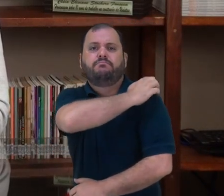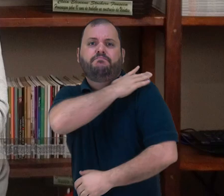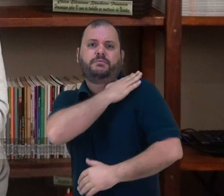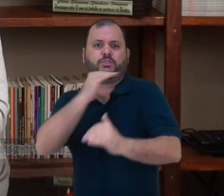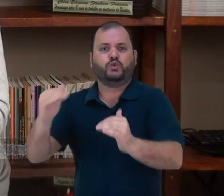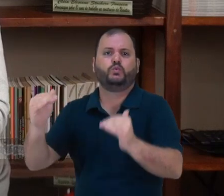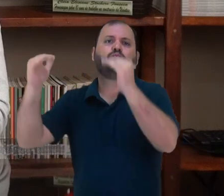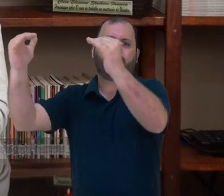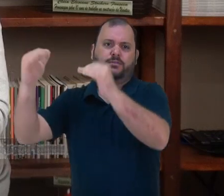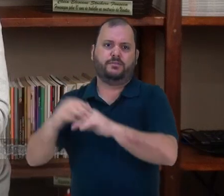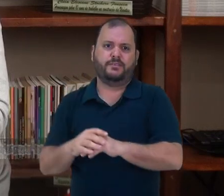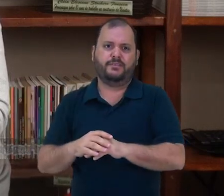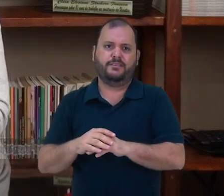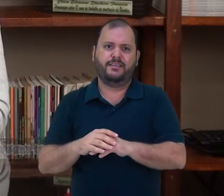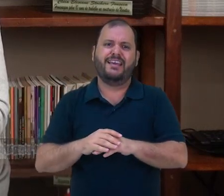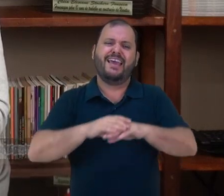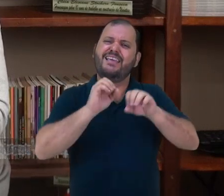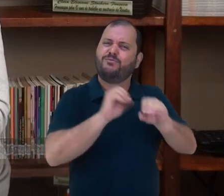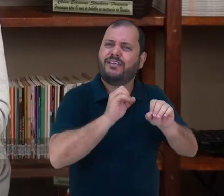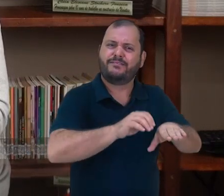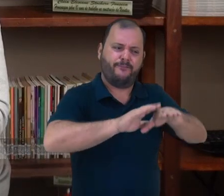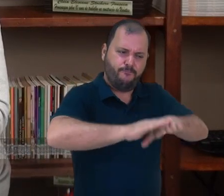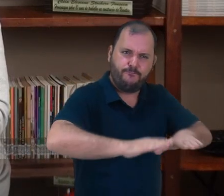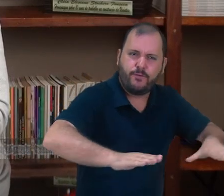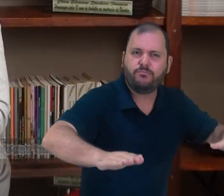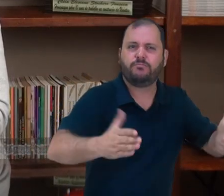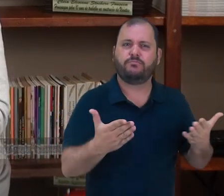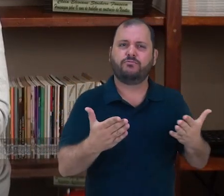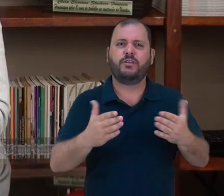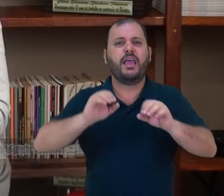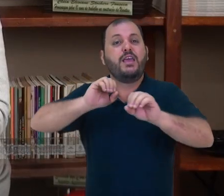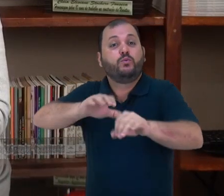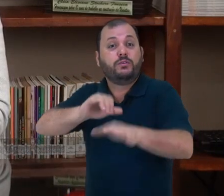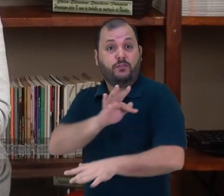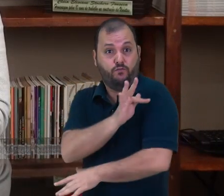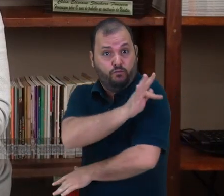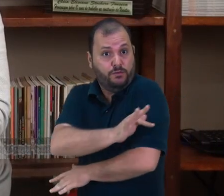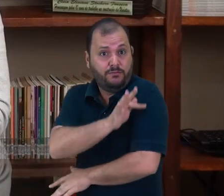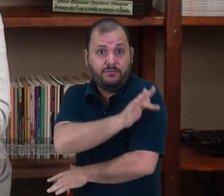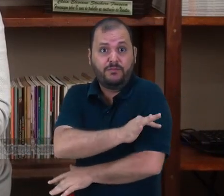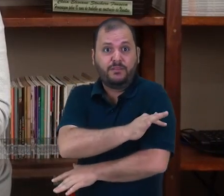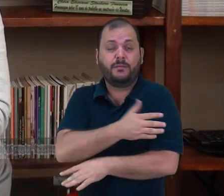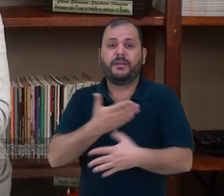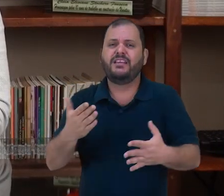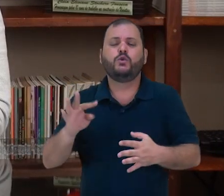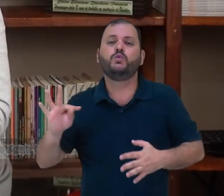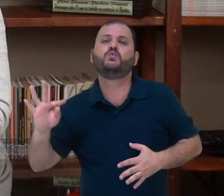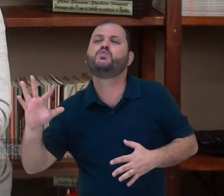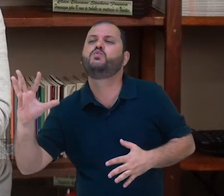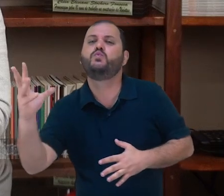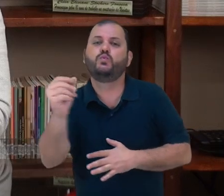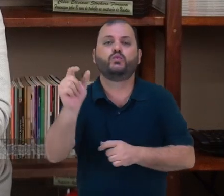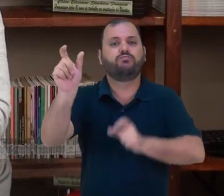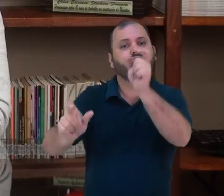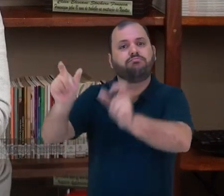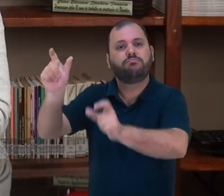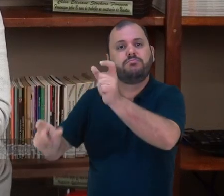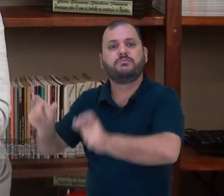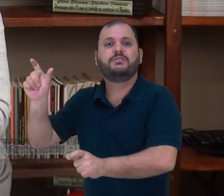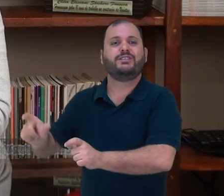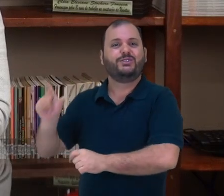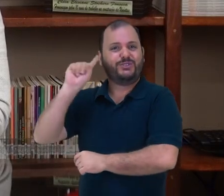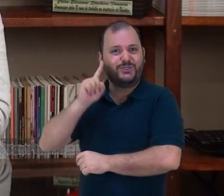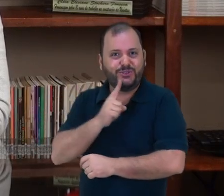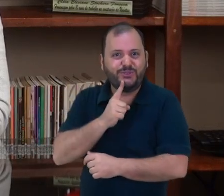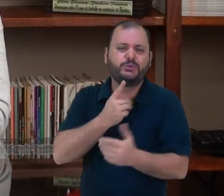mas na educação infantil, na educação no ensino fundamental, para que todas as crianças surdas